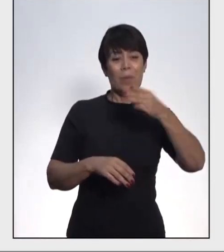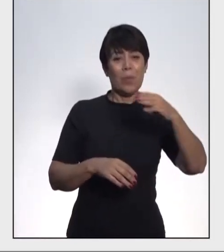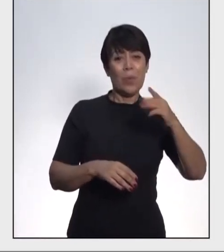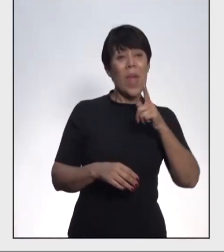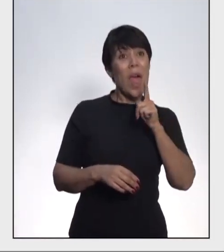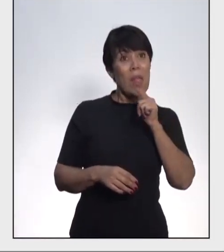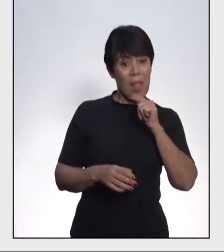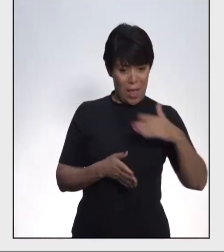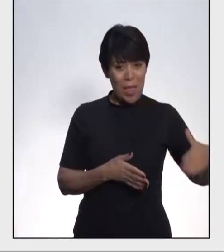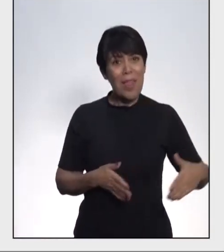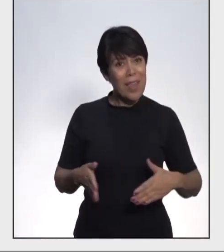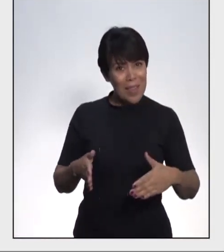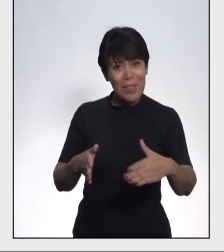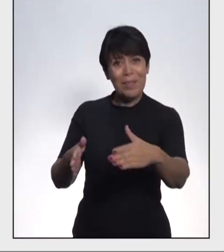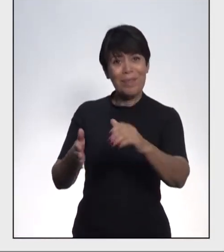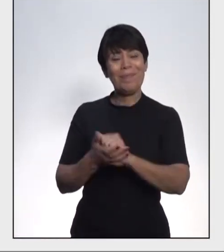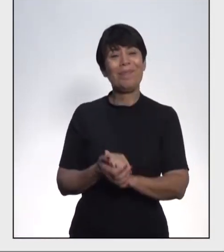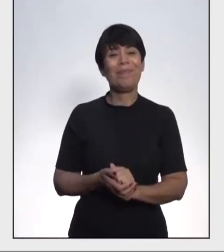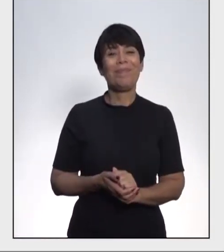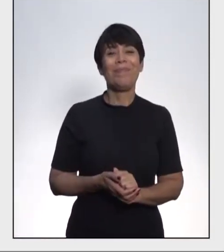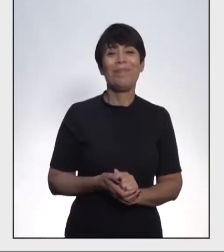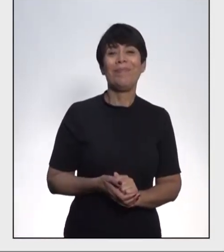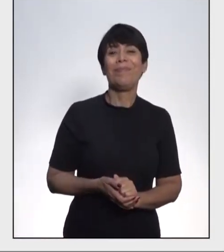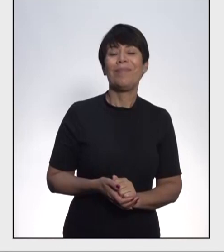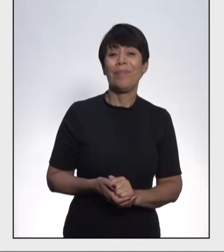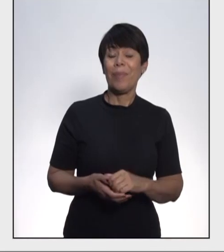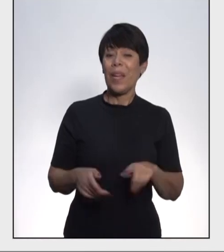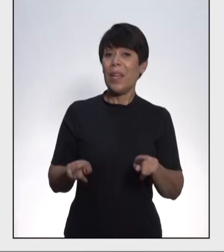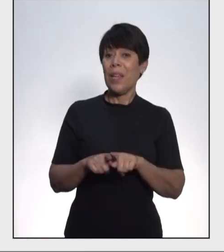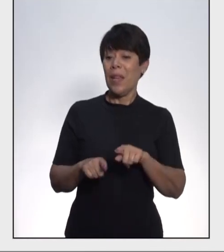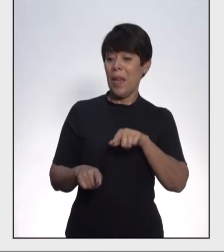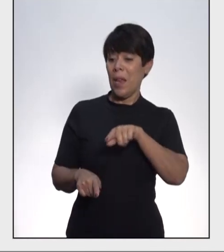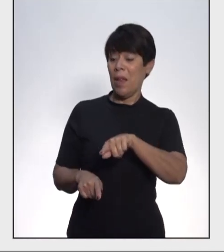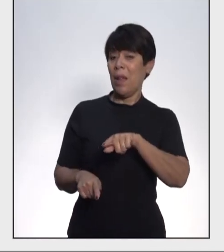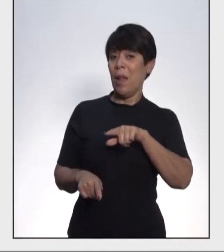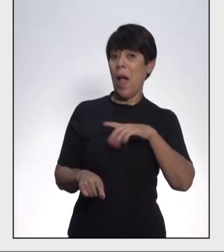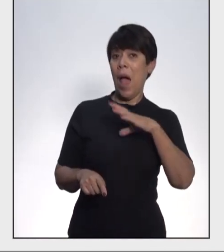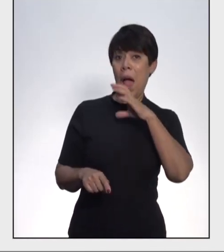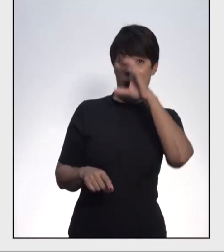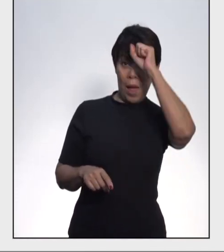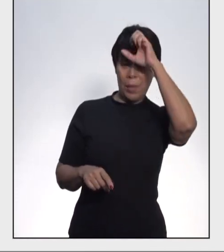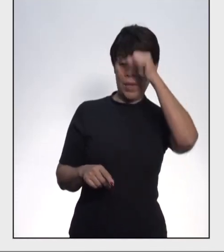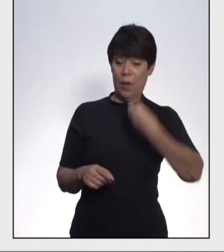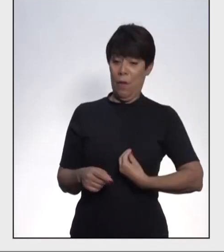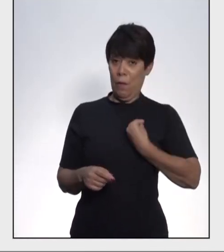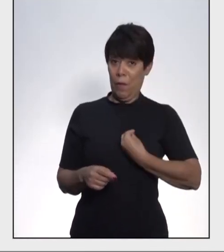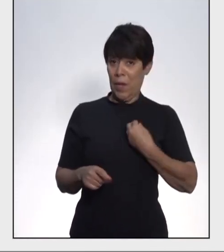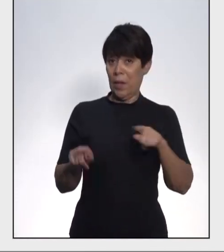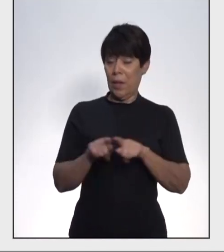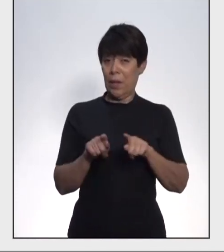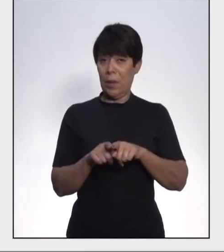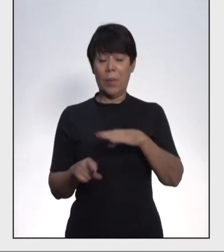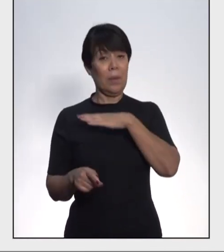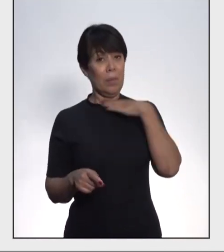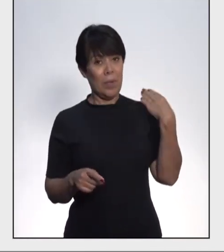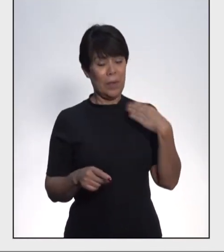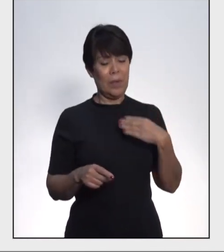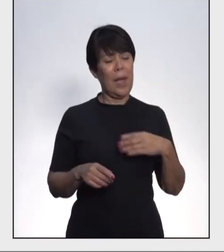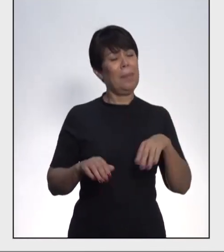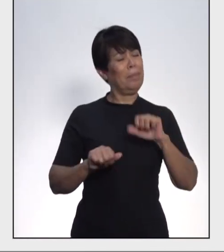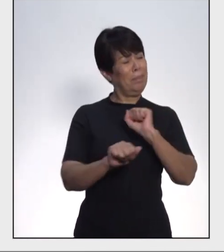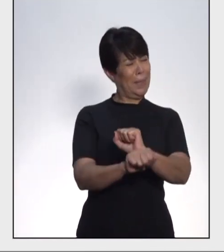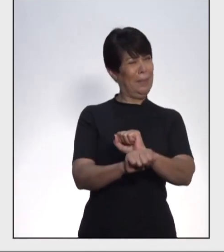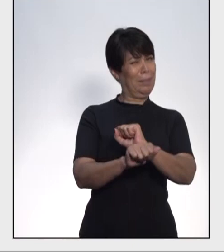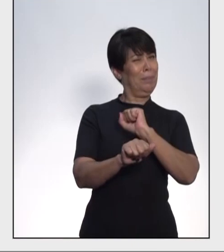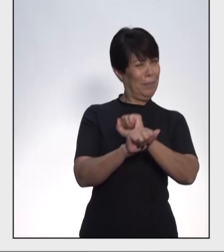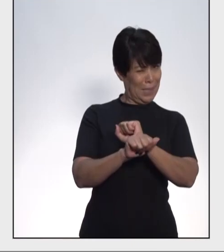rios. Tudo bem? Tem muitos rios. E ali ele aprendeu sobre a vida e a morte. Marcelo, para. Não,